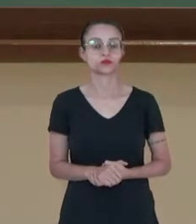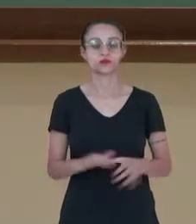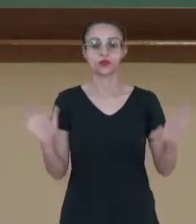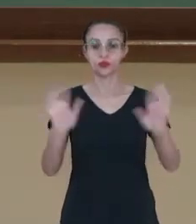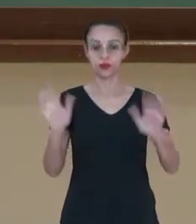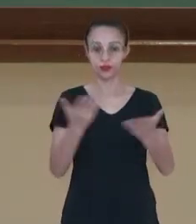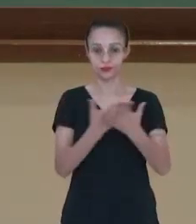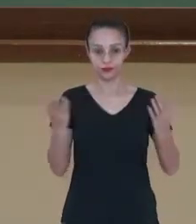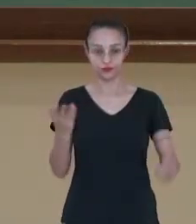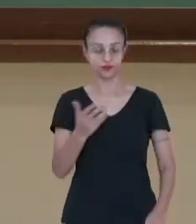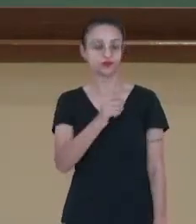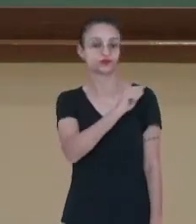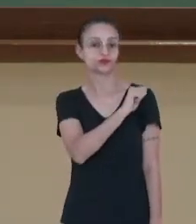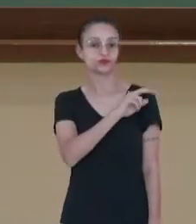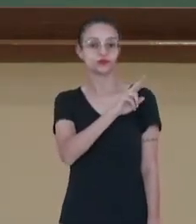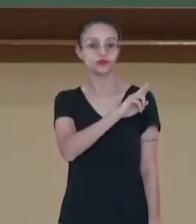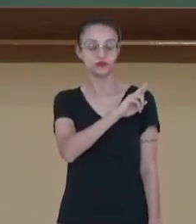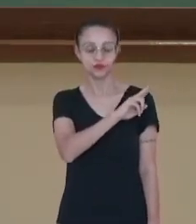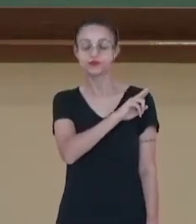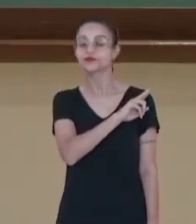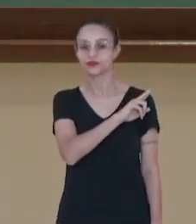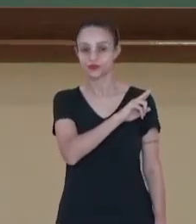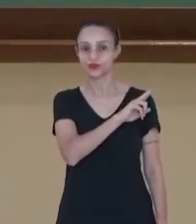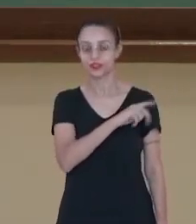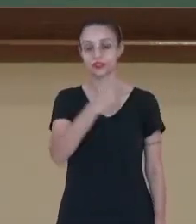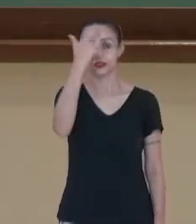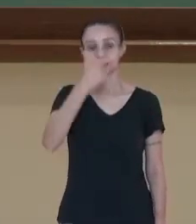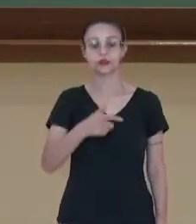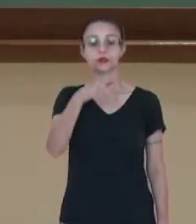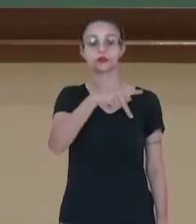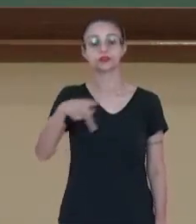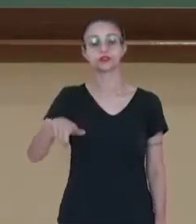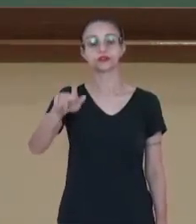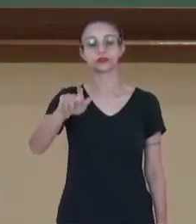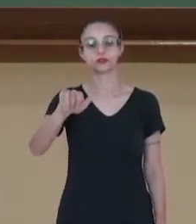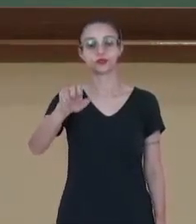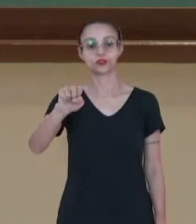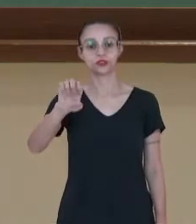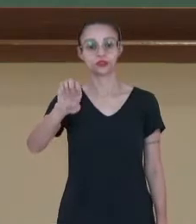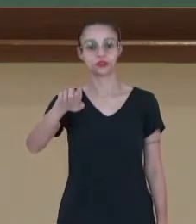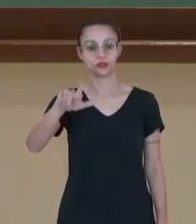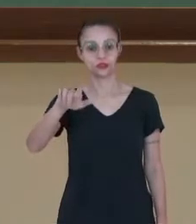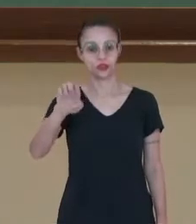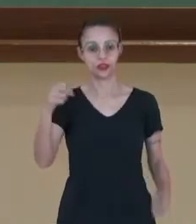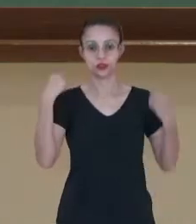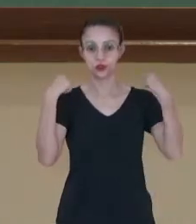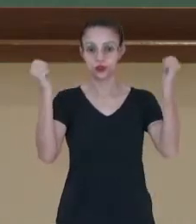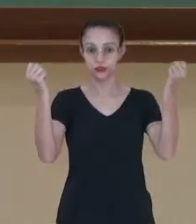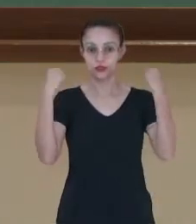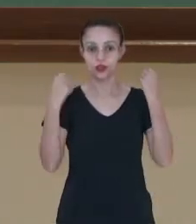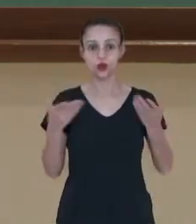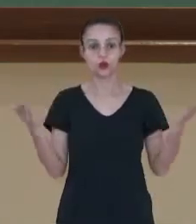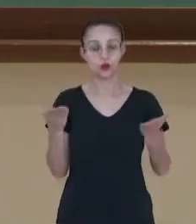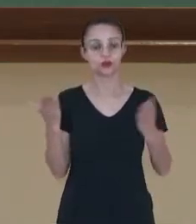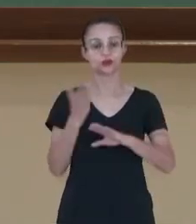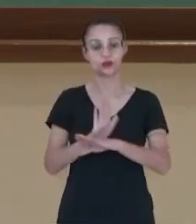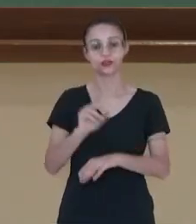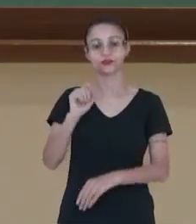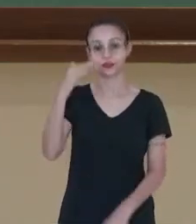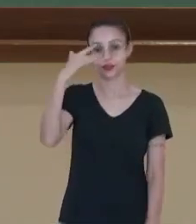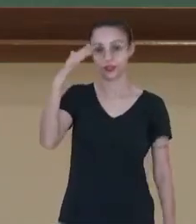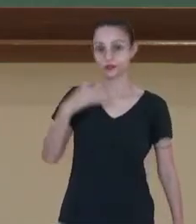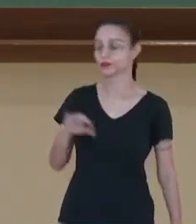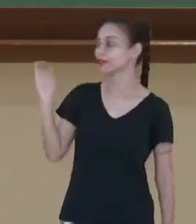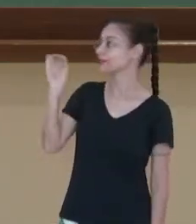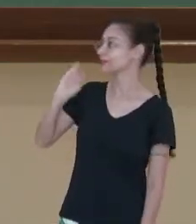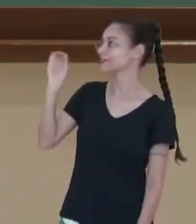Olá, estudantes da segunda série do ensino médio. Eu sou a professora Gisele Souza, de Educação Física, e hoje quem vai ajudar a gente é a Viviana.